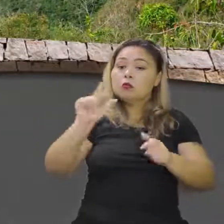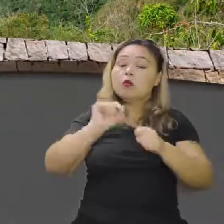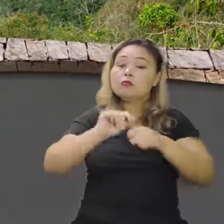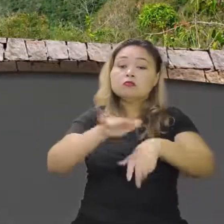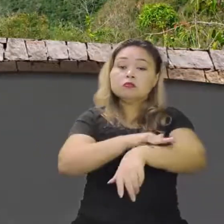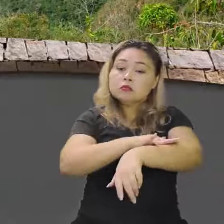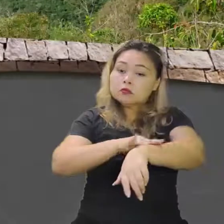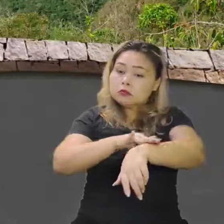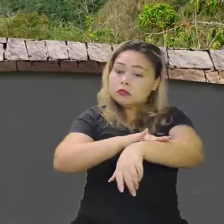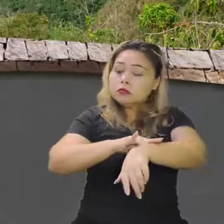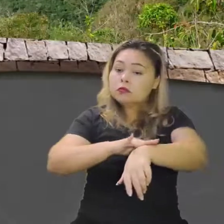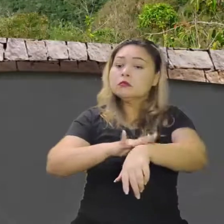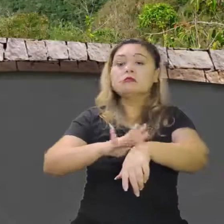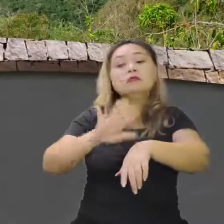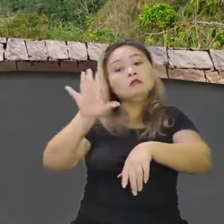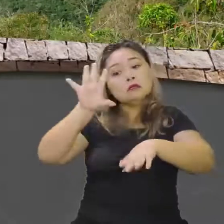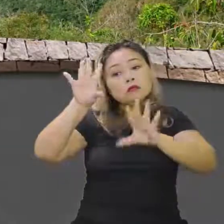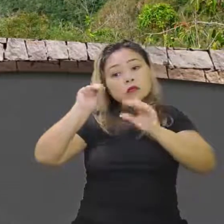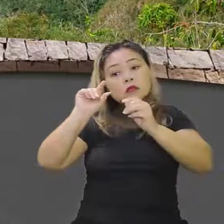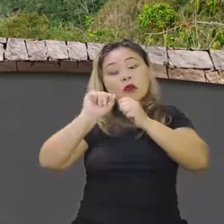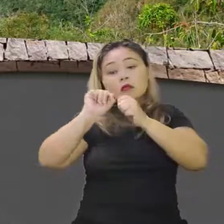Mamoré.